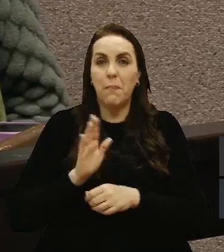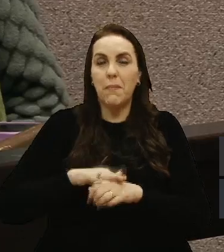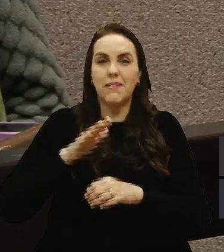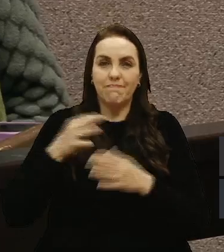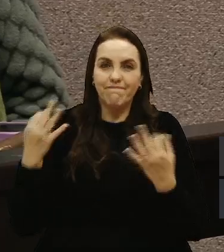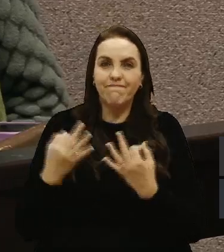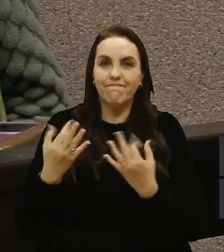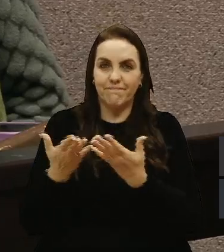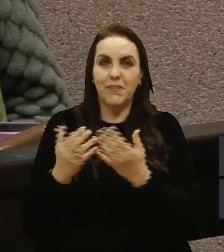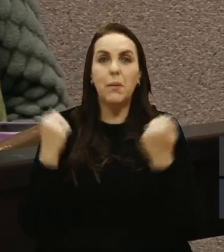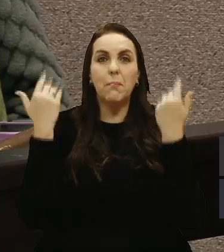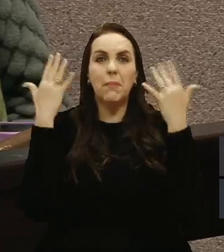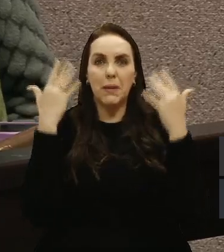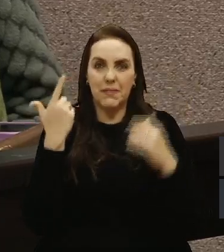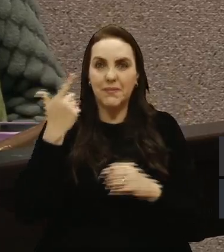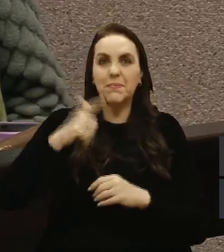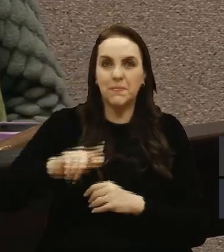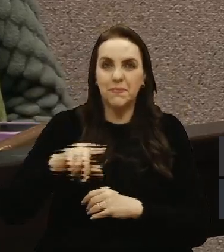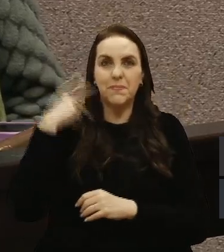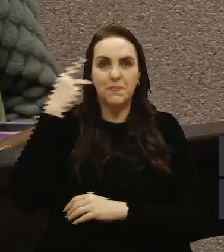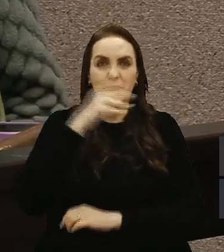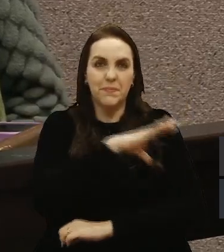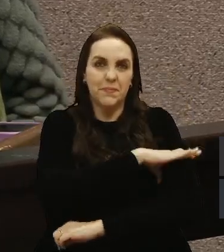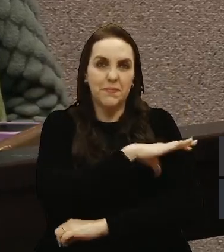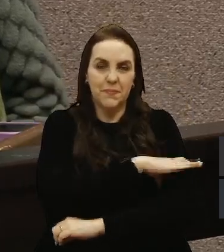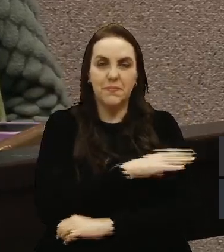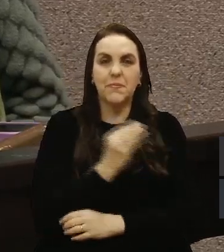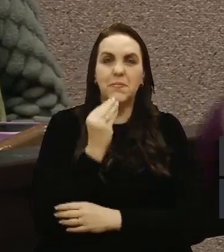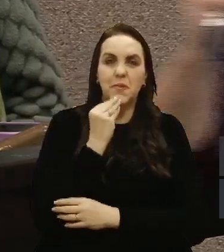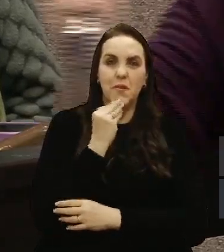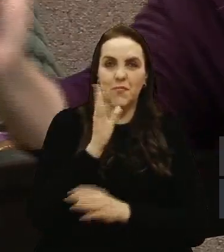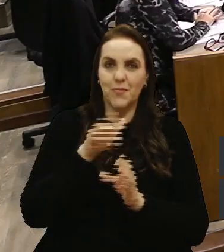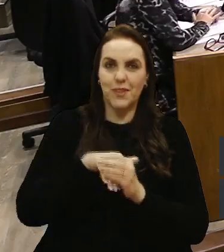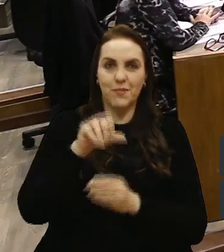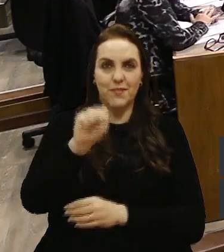Então, mais uma vez, parabéns, vereador Capitão Ramon, e obviamente votaremos favorável. Encerrados